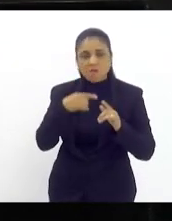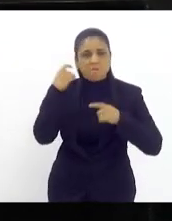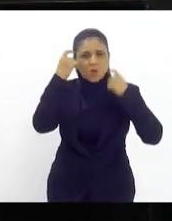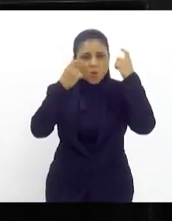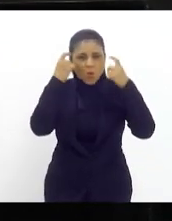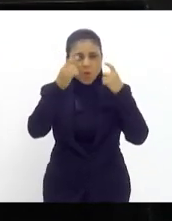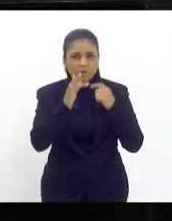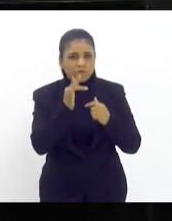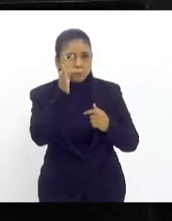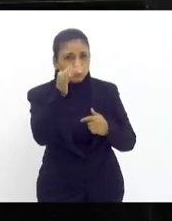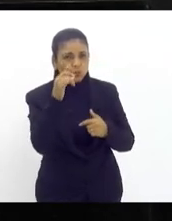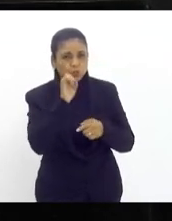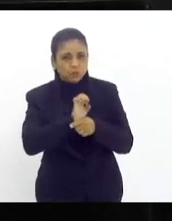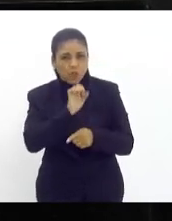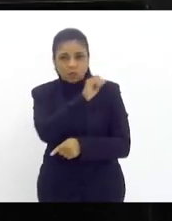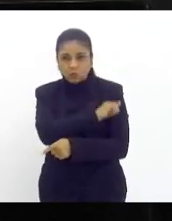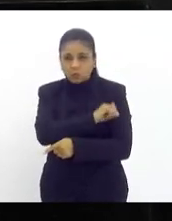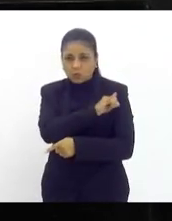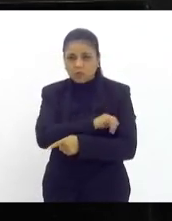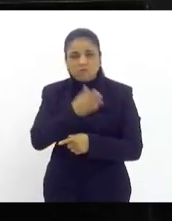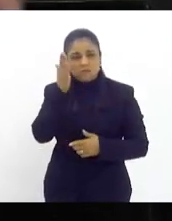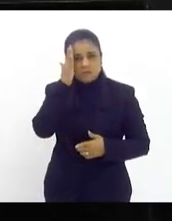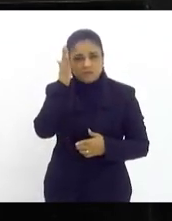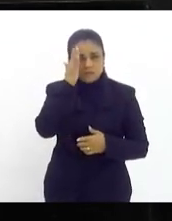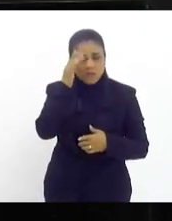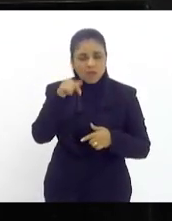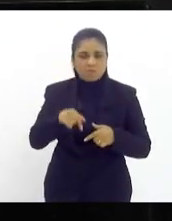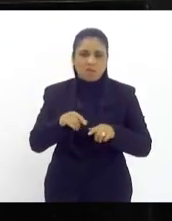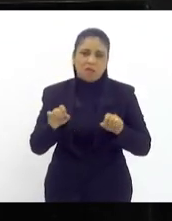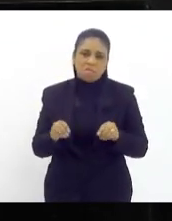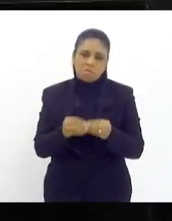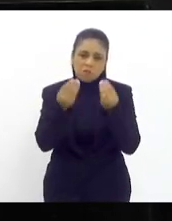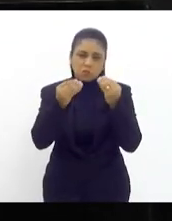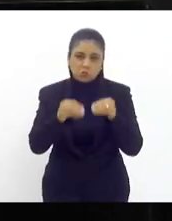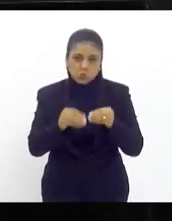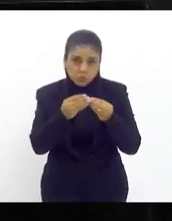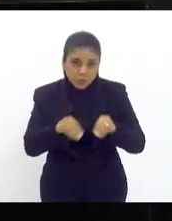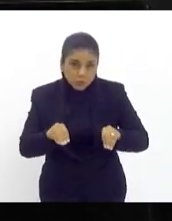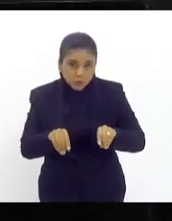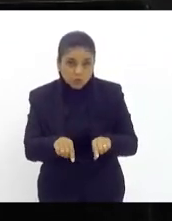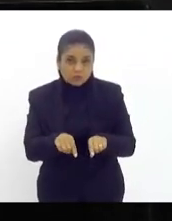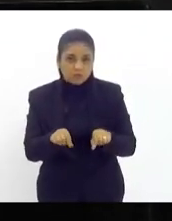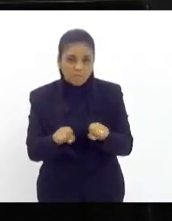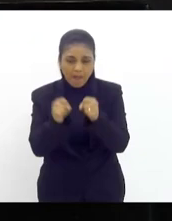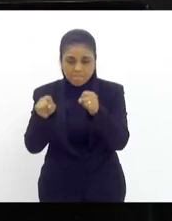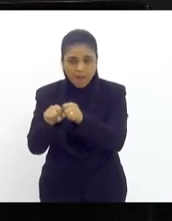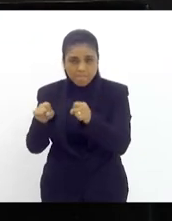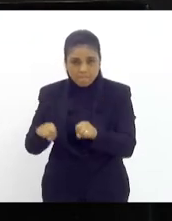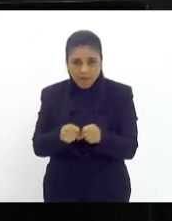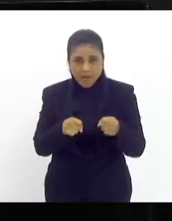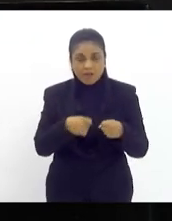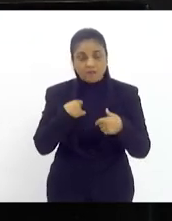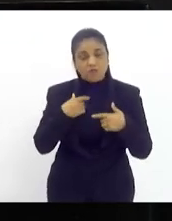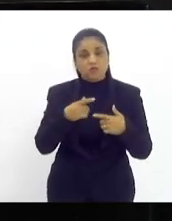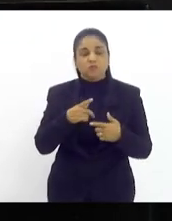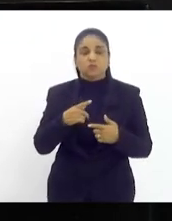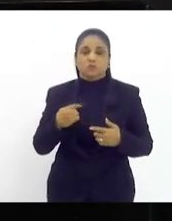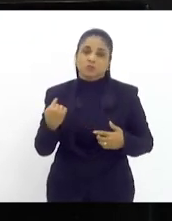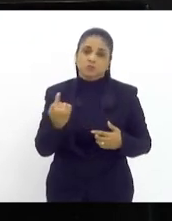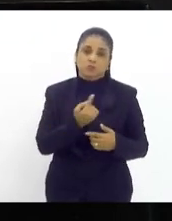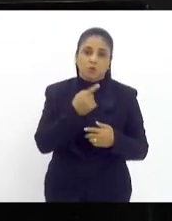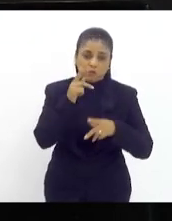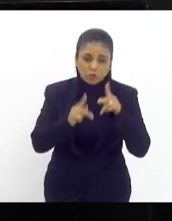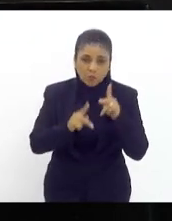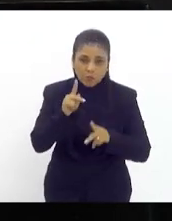do Rio de Janeiro porque a gente sabe que acorda sempre estoura para o lado mais fraco Infelizmente hoje o lado mais fraco somos nós